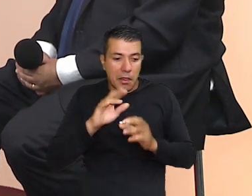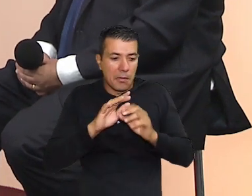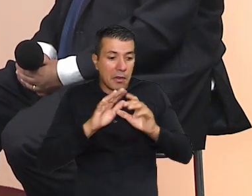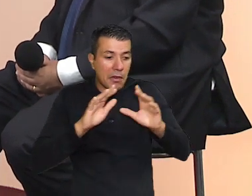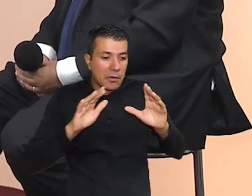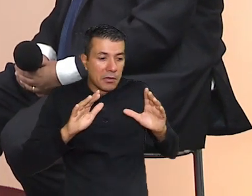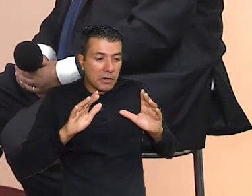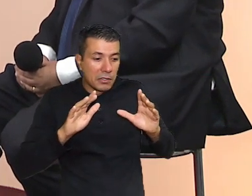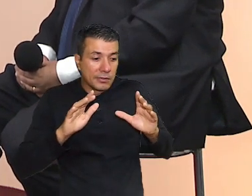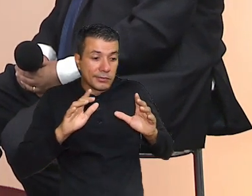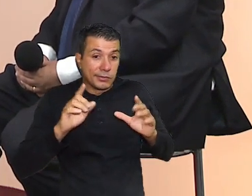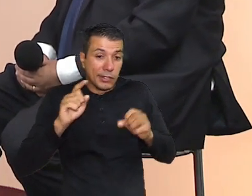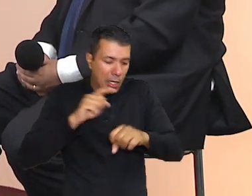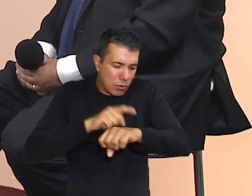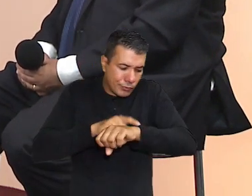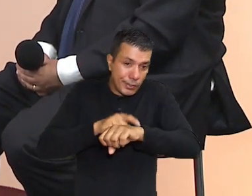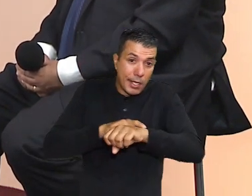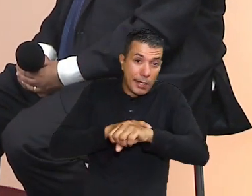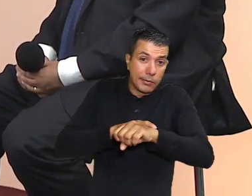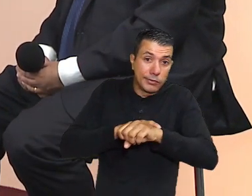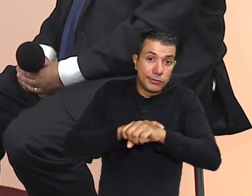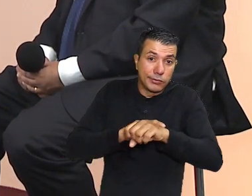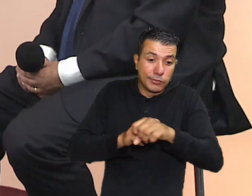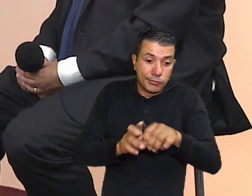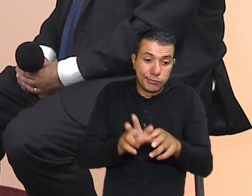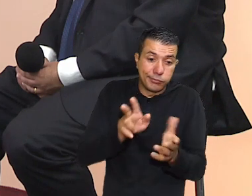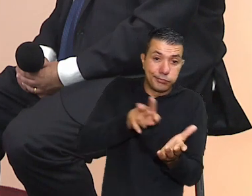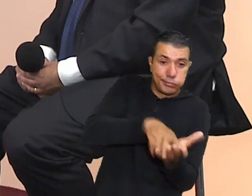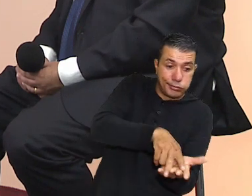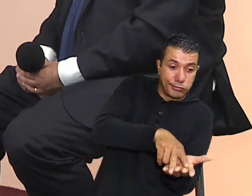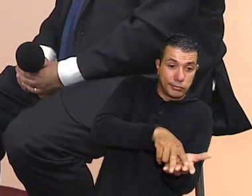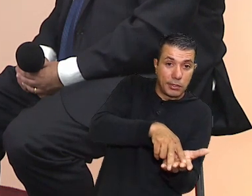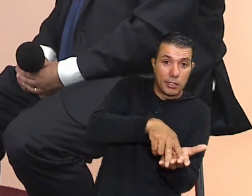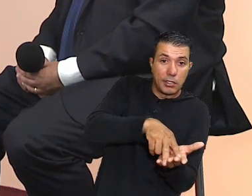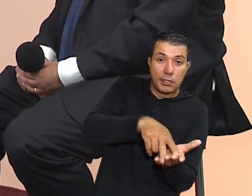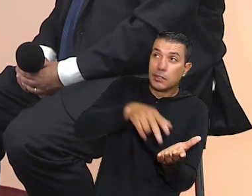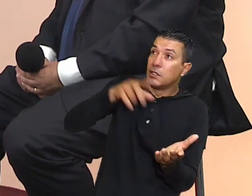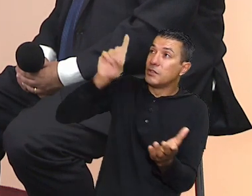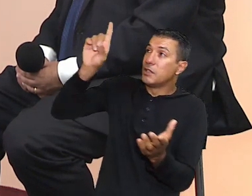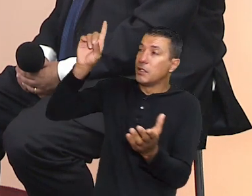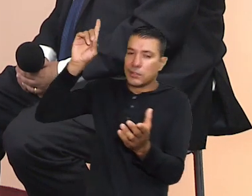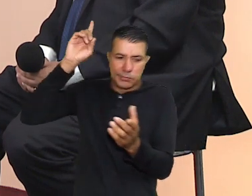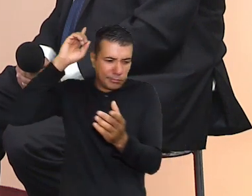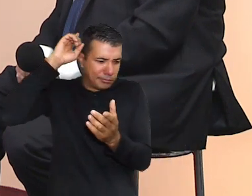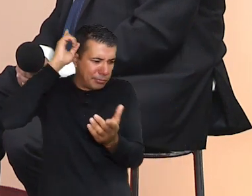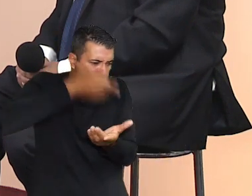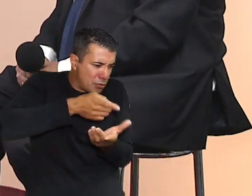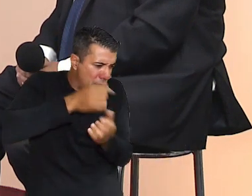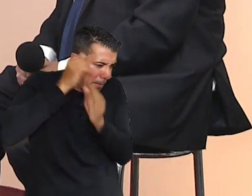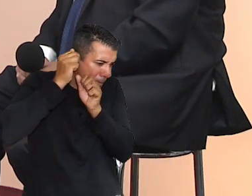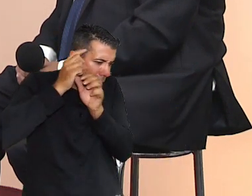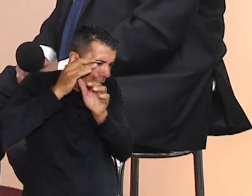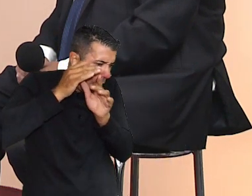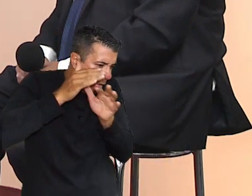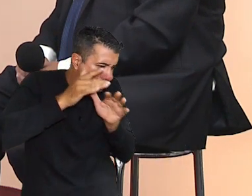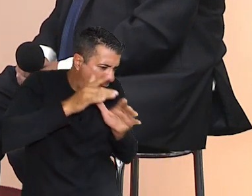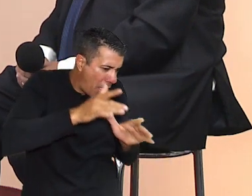disto, porque vem a hora em que todos os que se acham nos túmulos ouvirão a sua voz e sairão. Os que tiverem feito